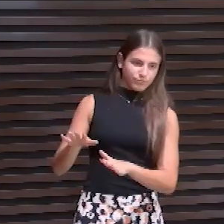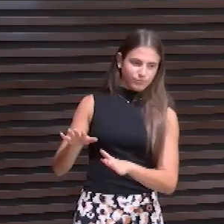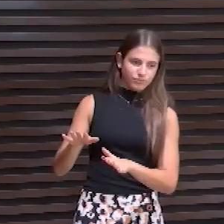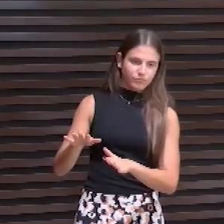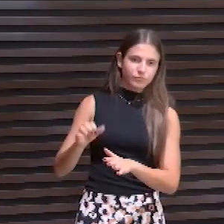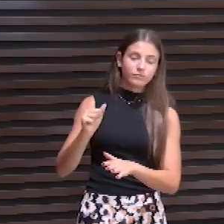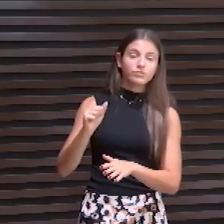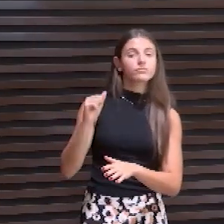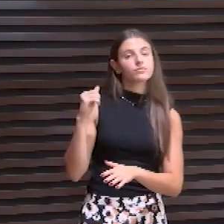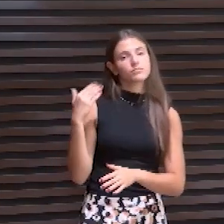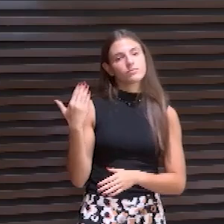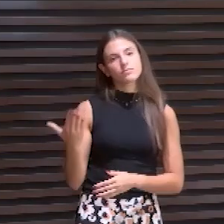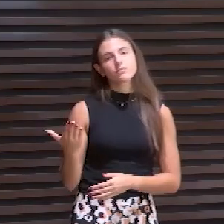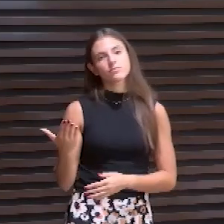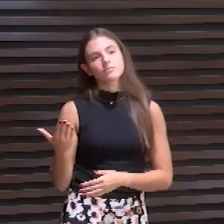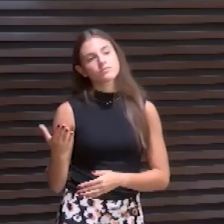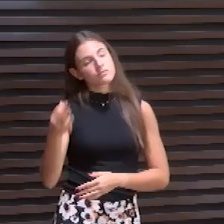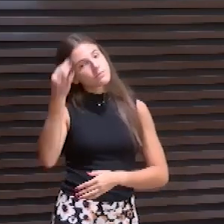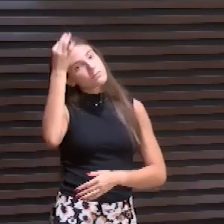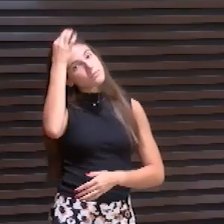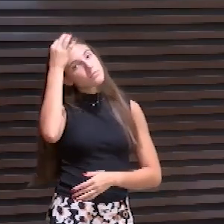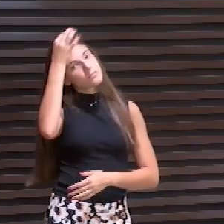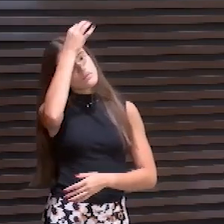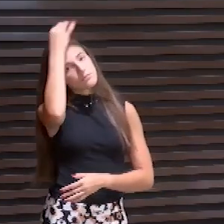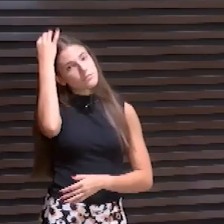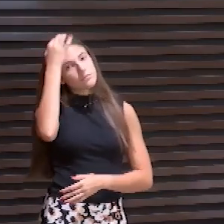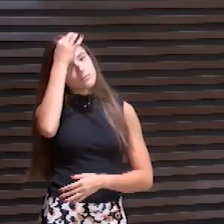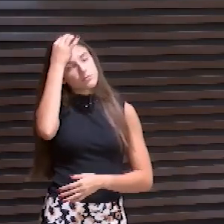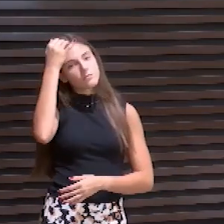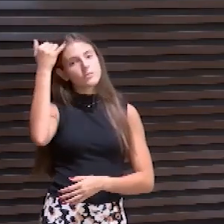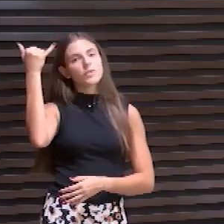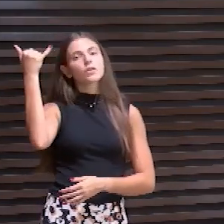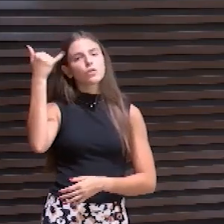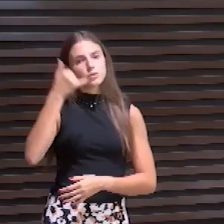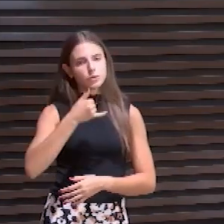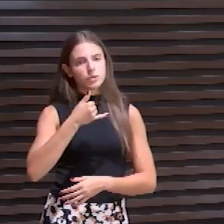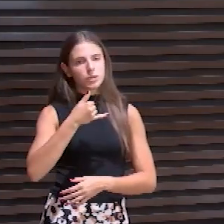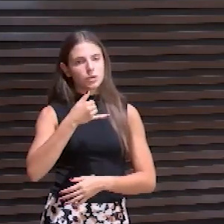Então que o Espírito Santo não nos dê espírito de covardia, meus irmãos.